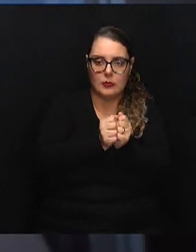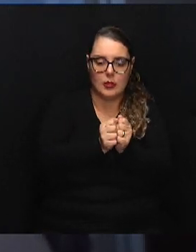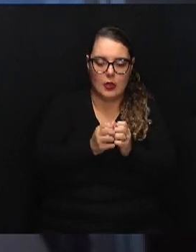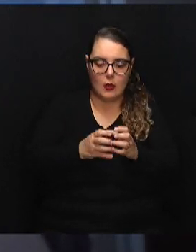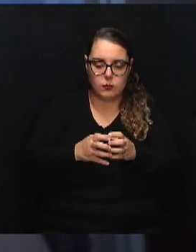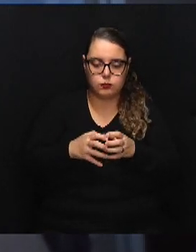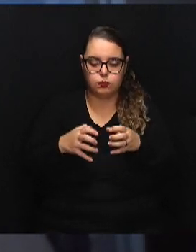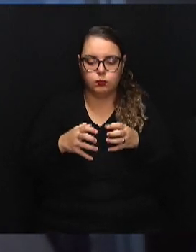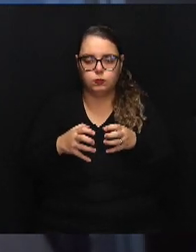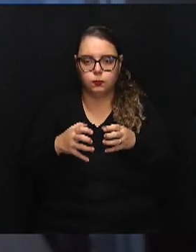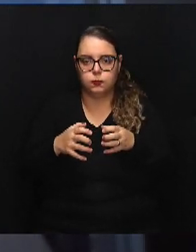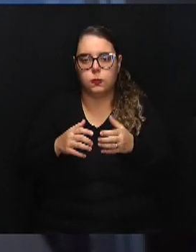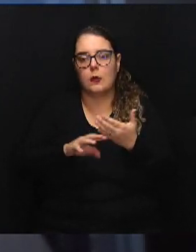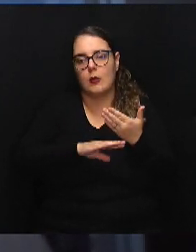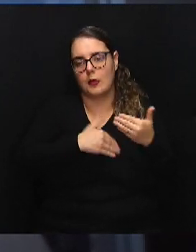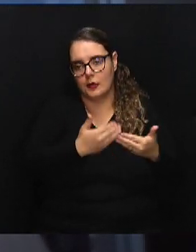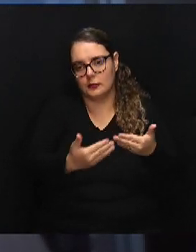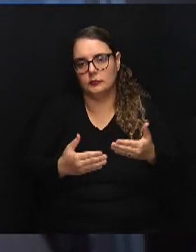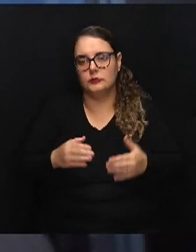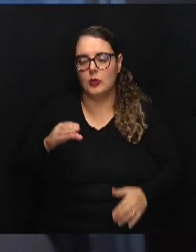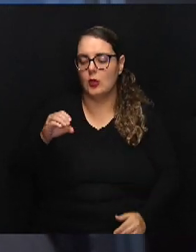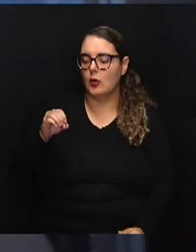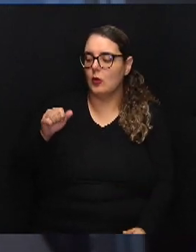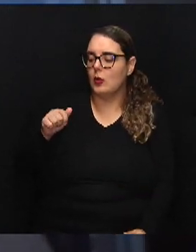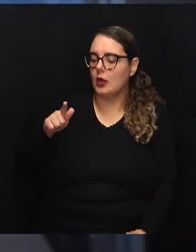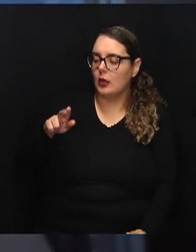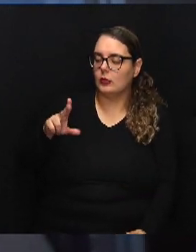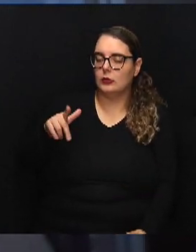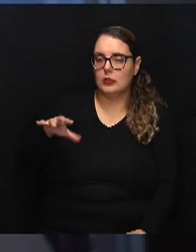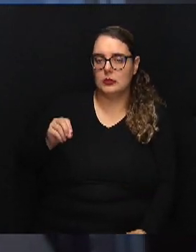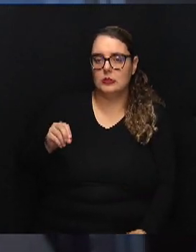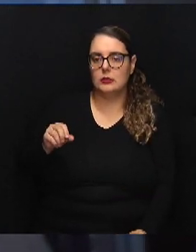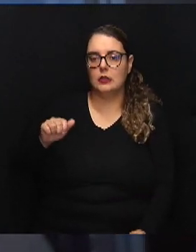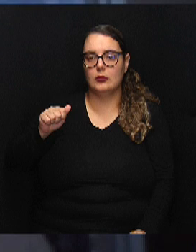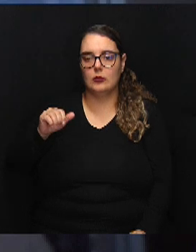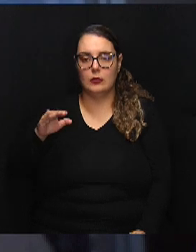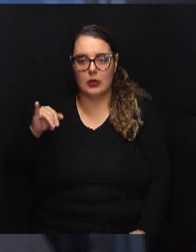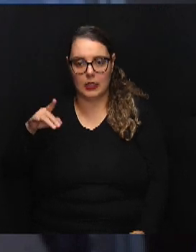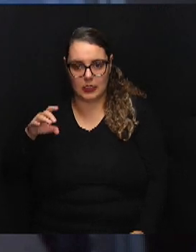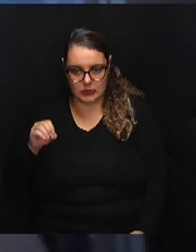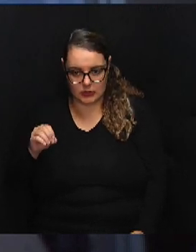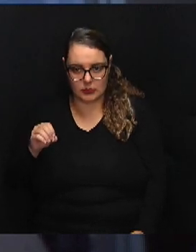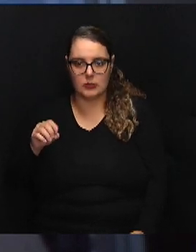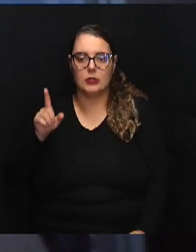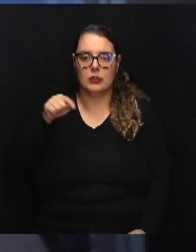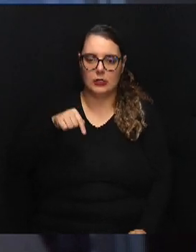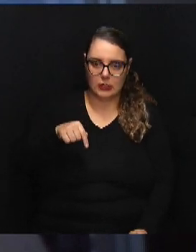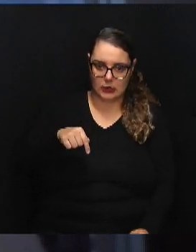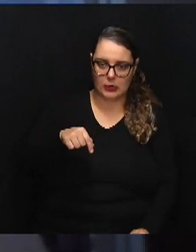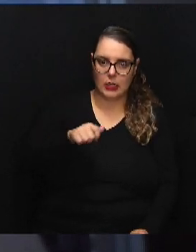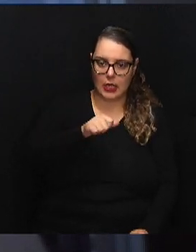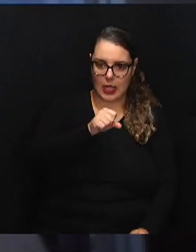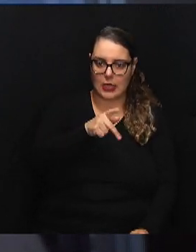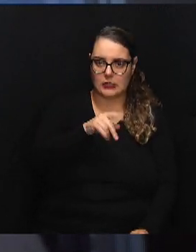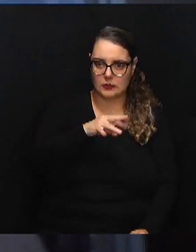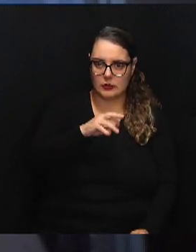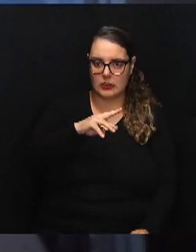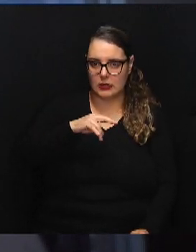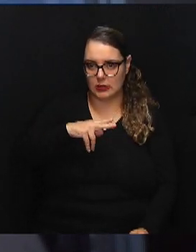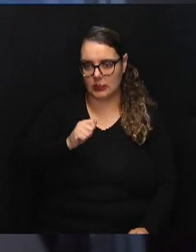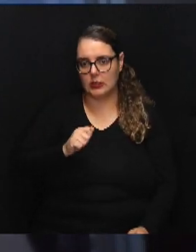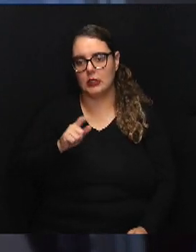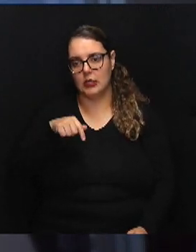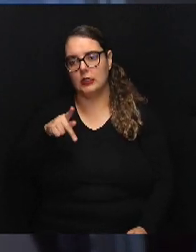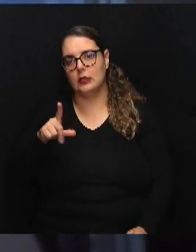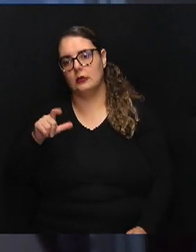isso desencadeia o processo de coagulação. E o ácido acetilsalicílico é a medicação que age na plaqueta. Então, a primeira coisa que a gente faz é